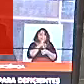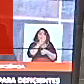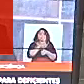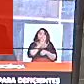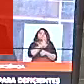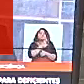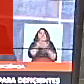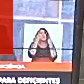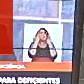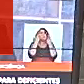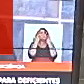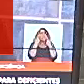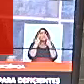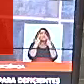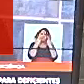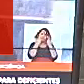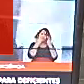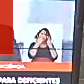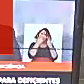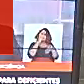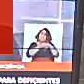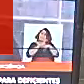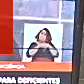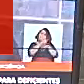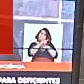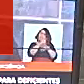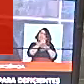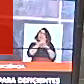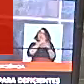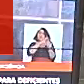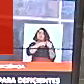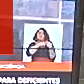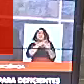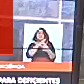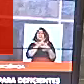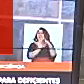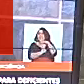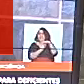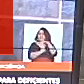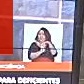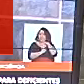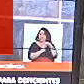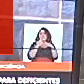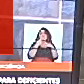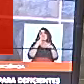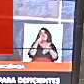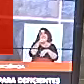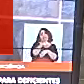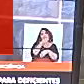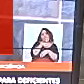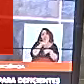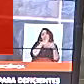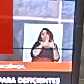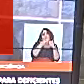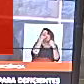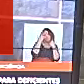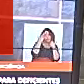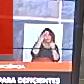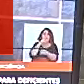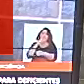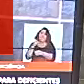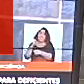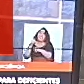da empresa. A empresa vai definir o que é transporte comum, o que é transporte executivo, etc. E aí a pessoa com deficiência fica na